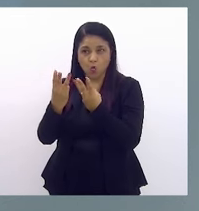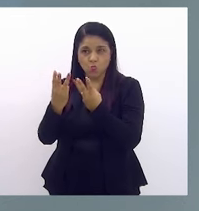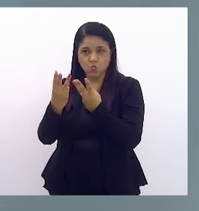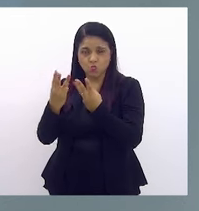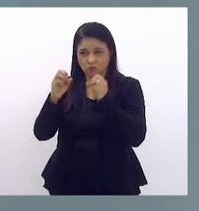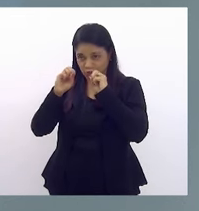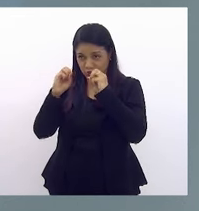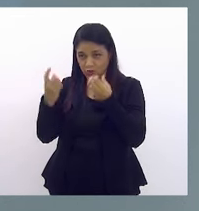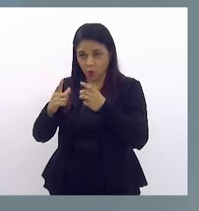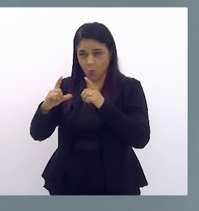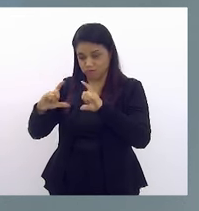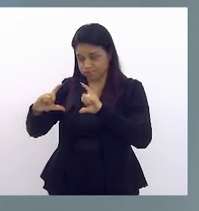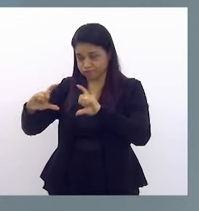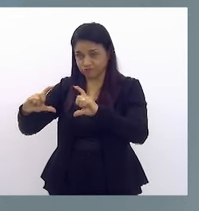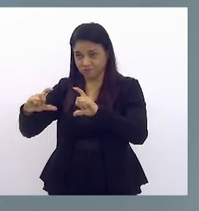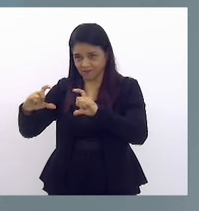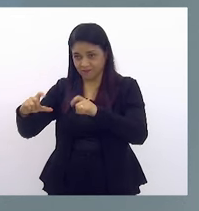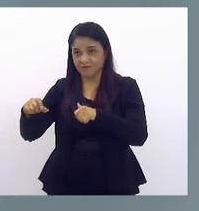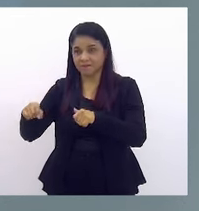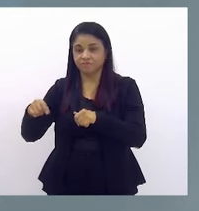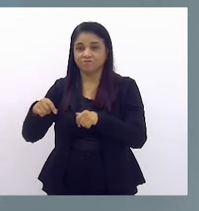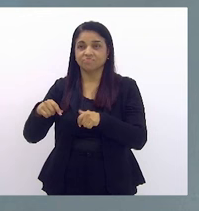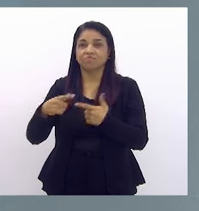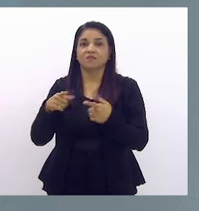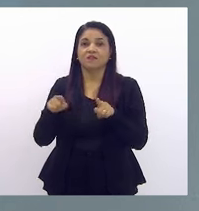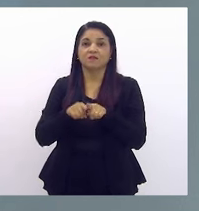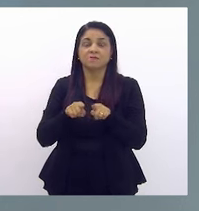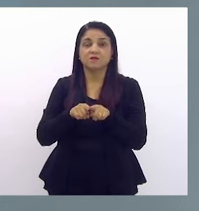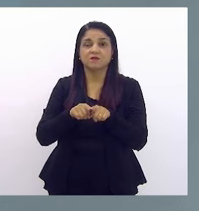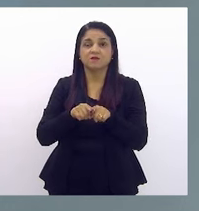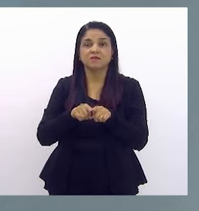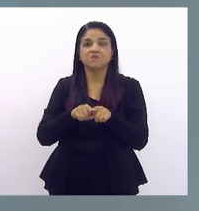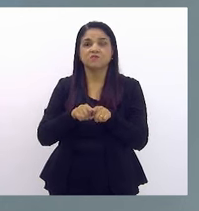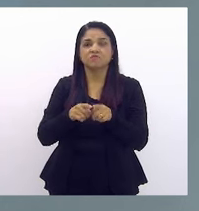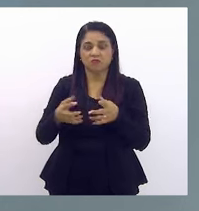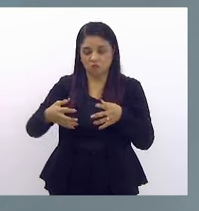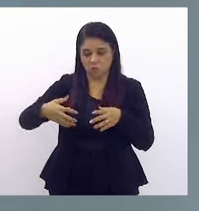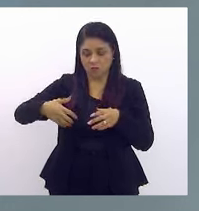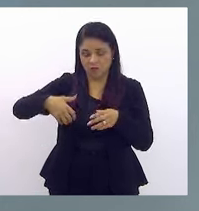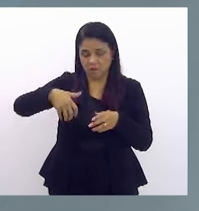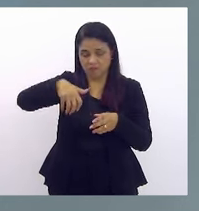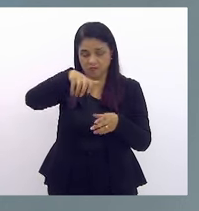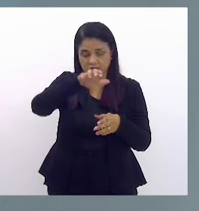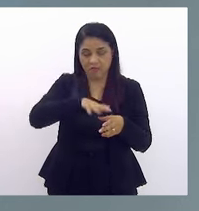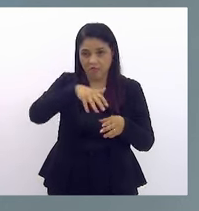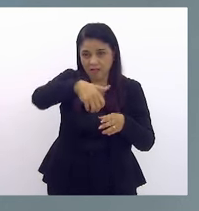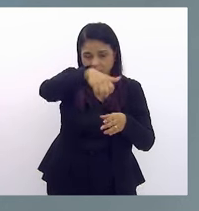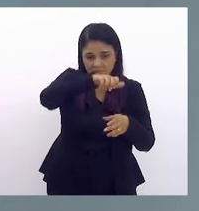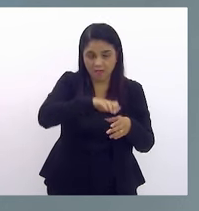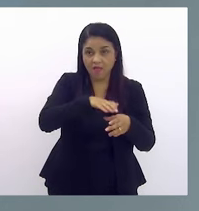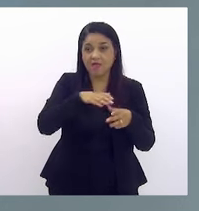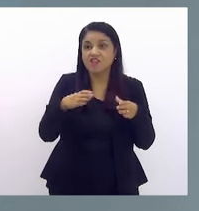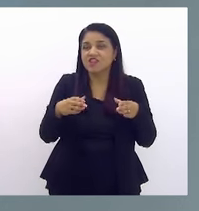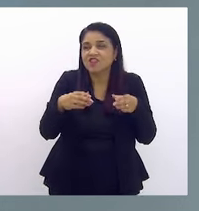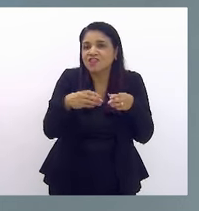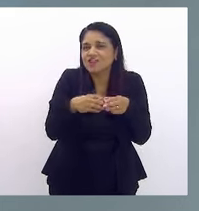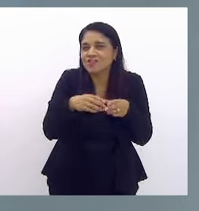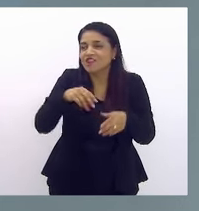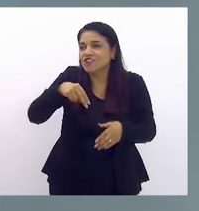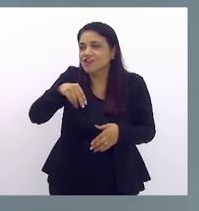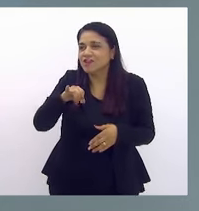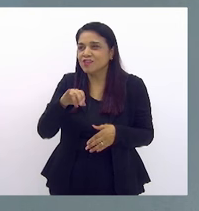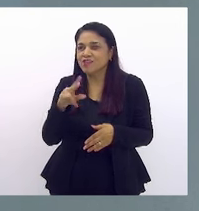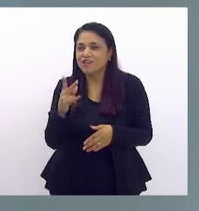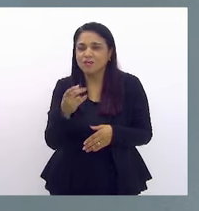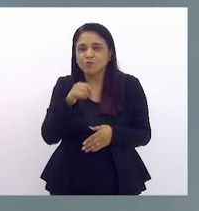corujas buraqueiras e quero-quero foram aterrados junto com seus ninhos, e mais um ilícito.